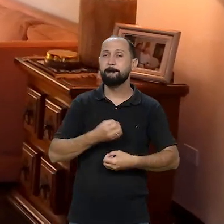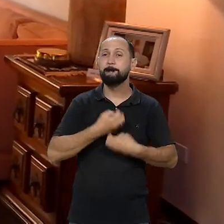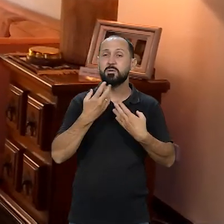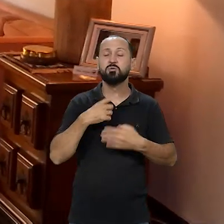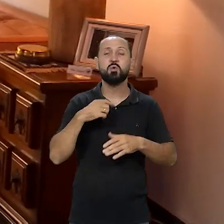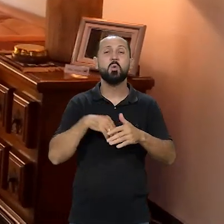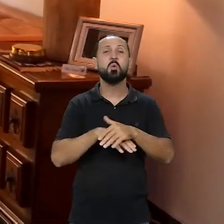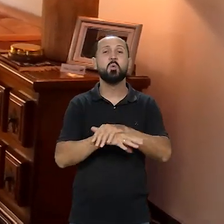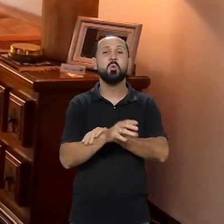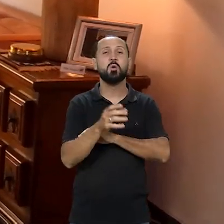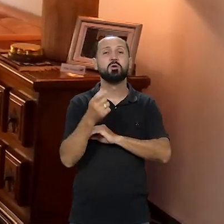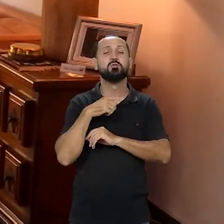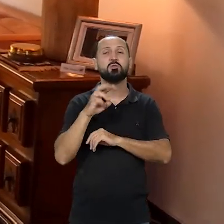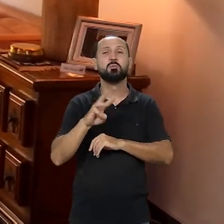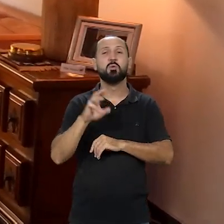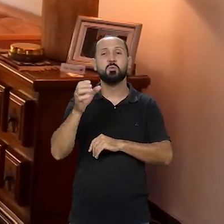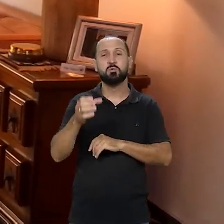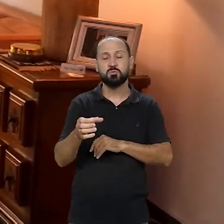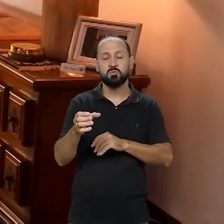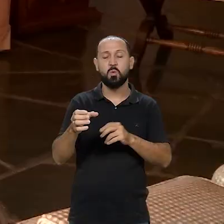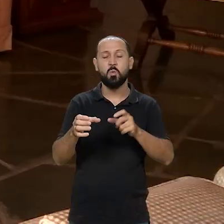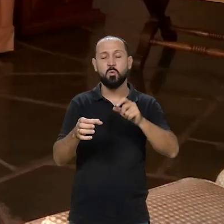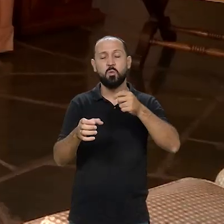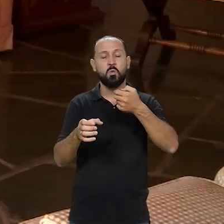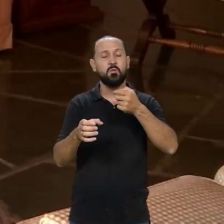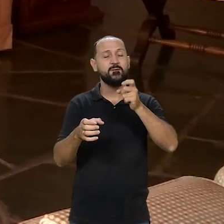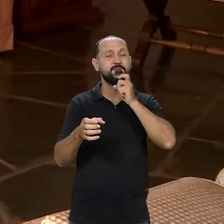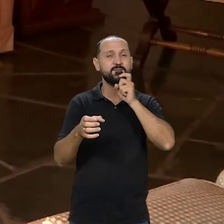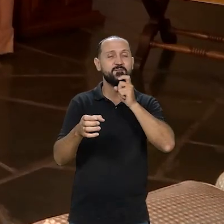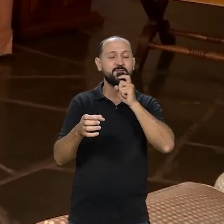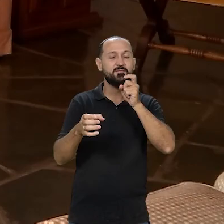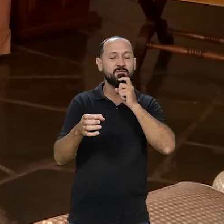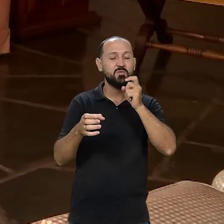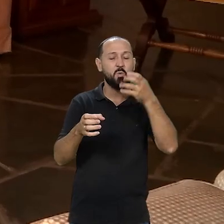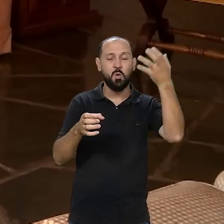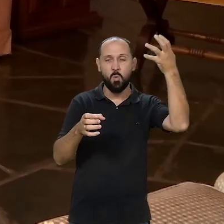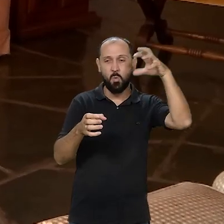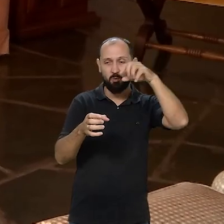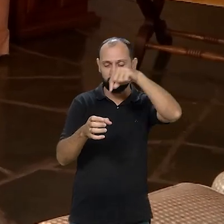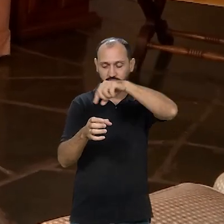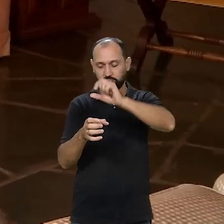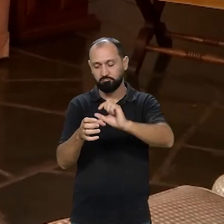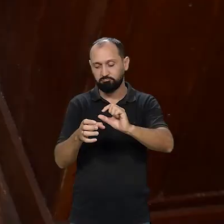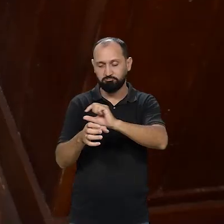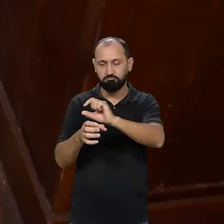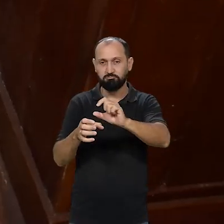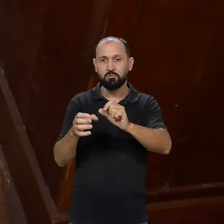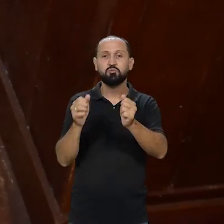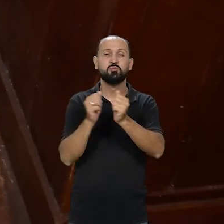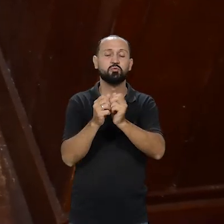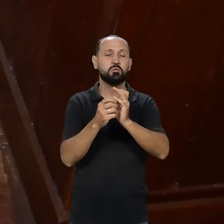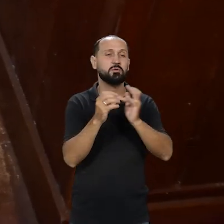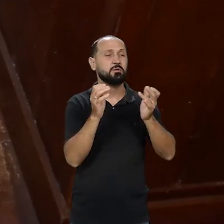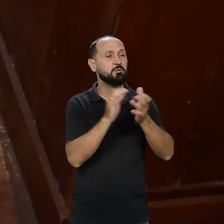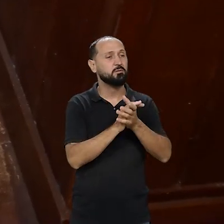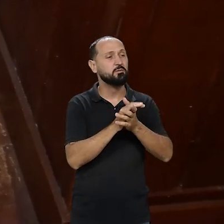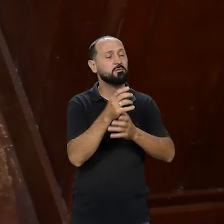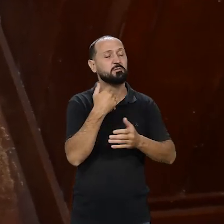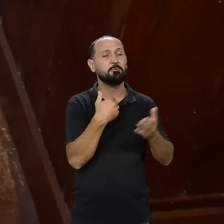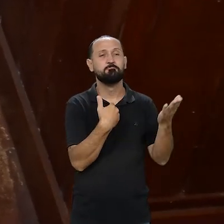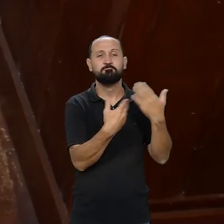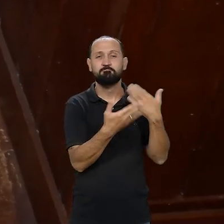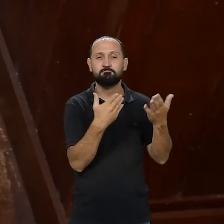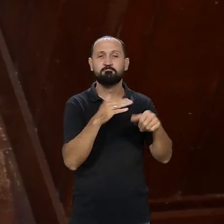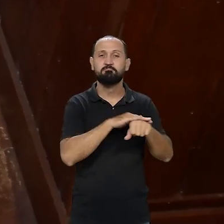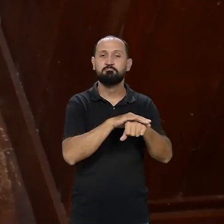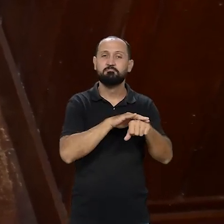O poeta tinha o hábito de beber uísque com pedras de gelo de água de coco, nesse local, sempre ao lado da esposa, com